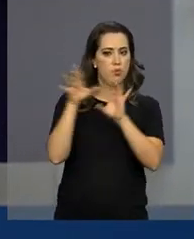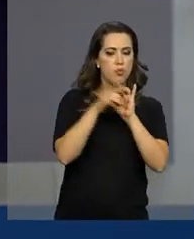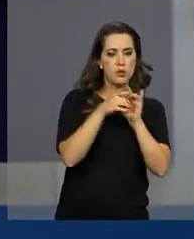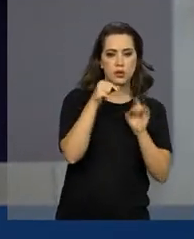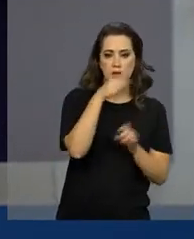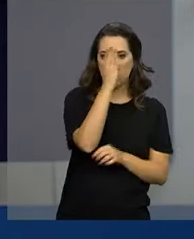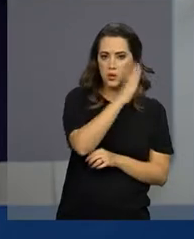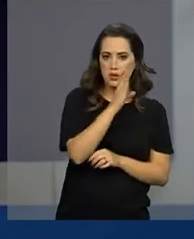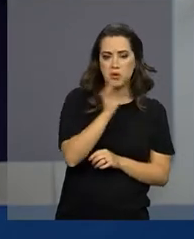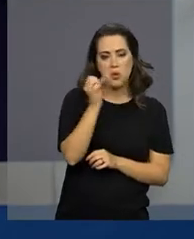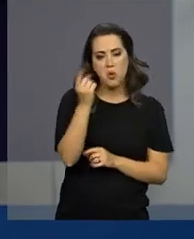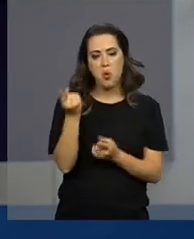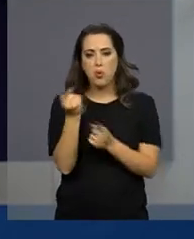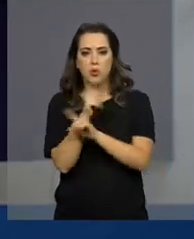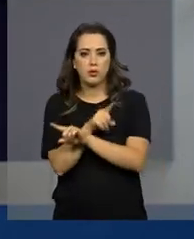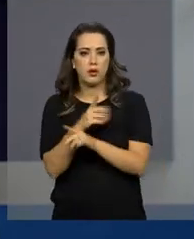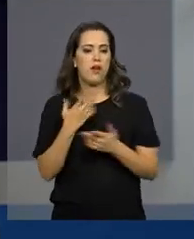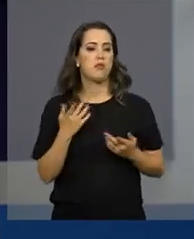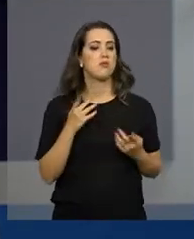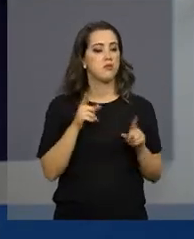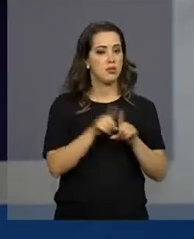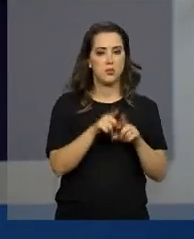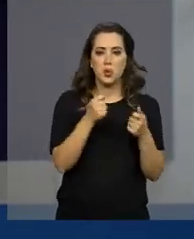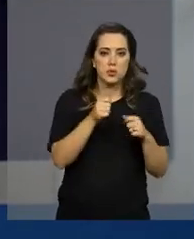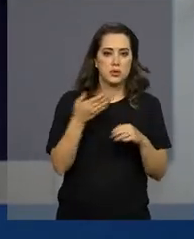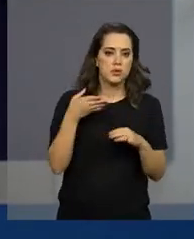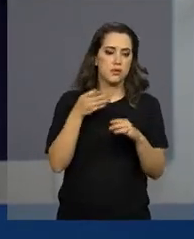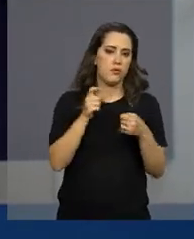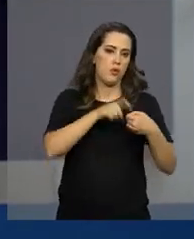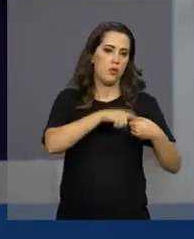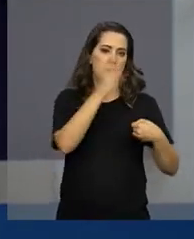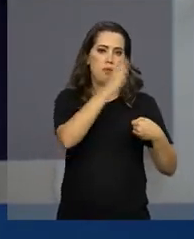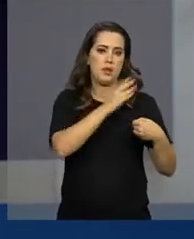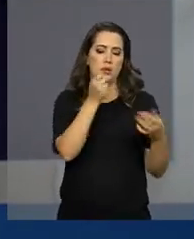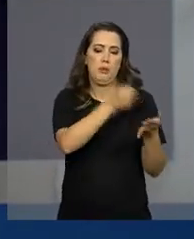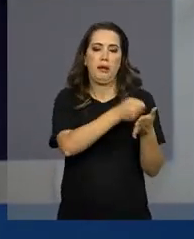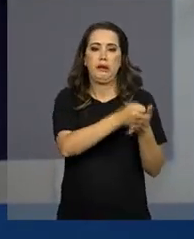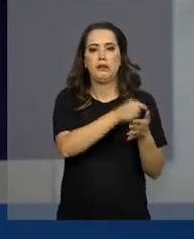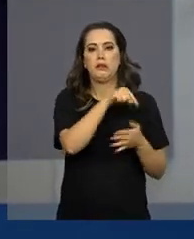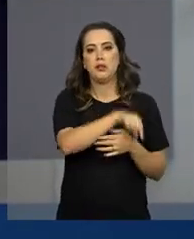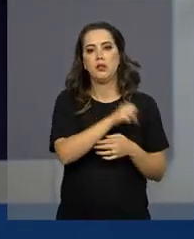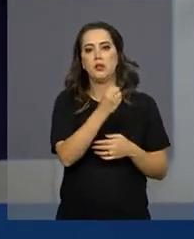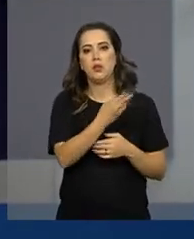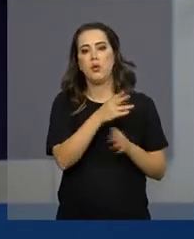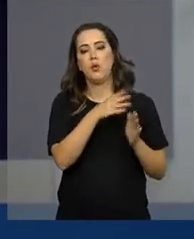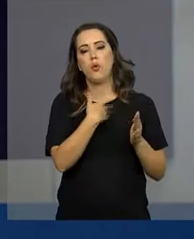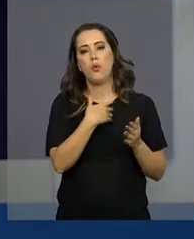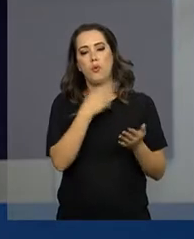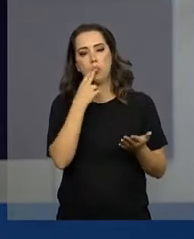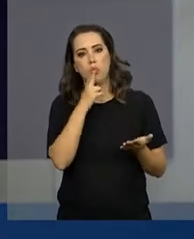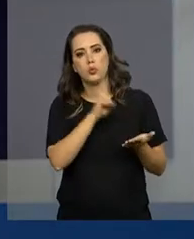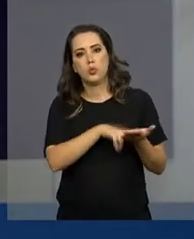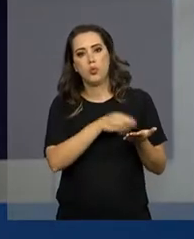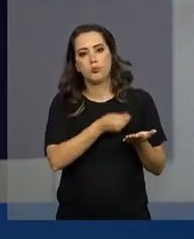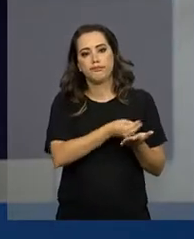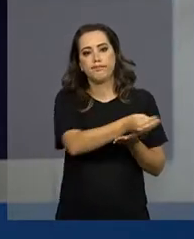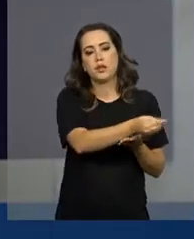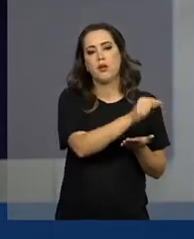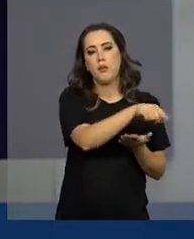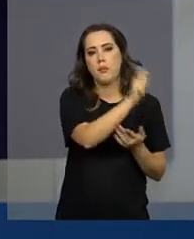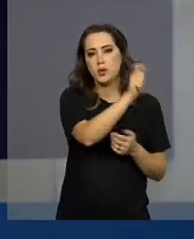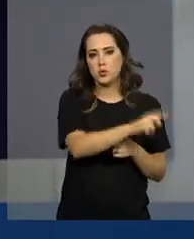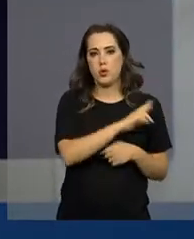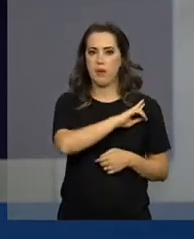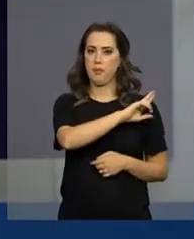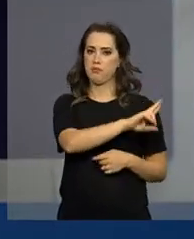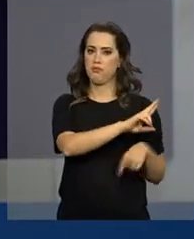mais necessário vir ao Brasil para totalizar o tempo de contribuição ou instituir um procurador. Tudo pode ser resolvido pelo